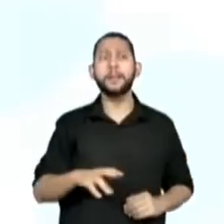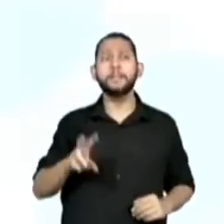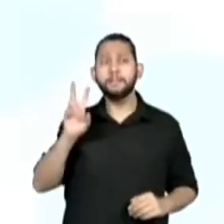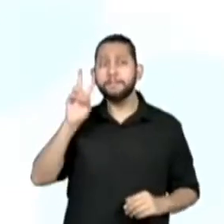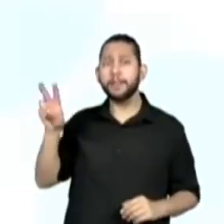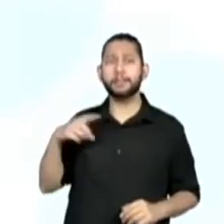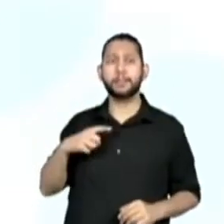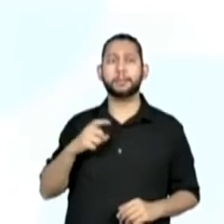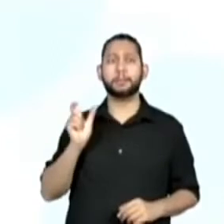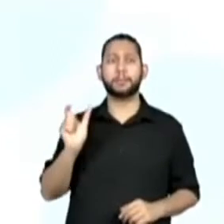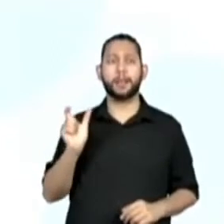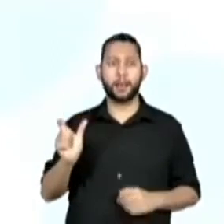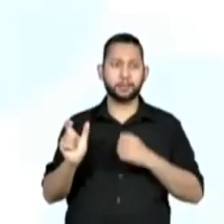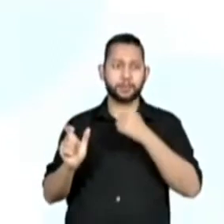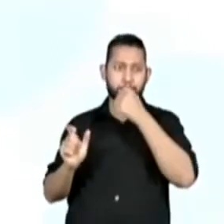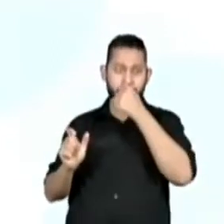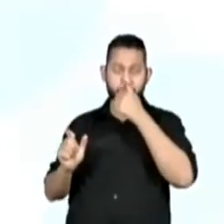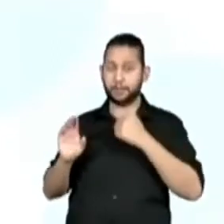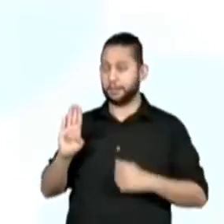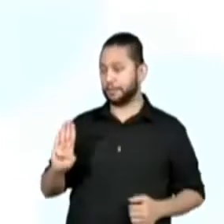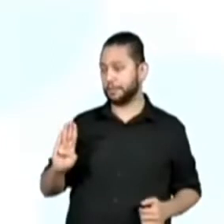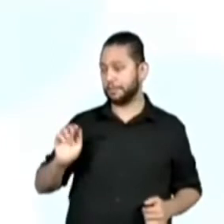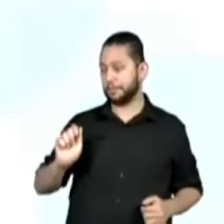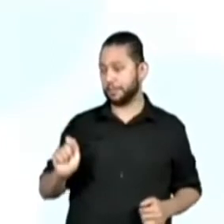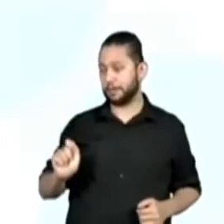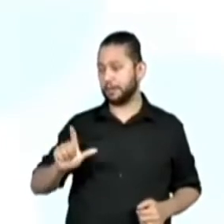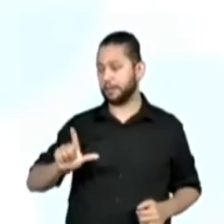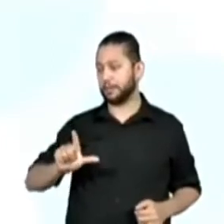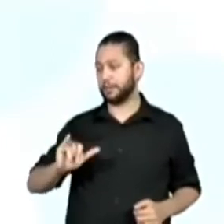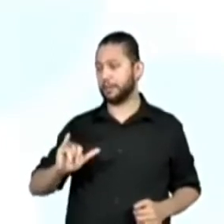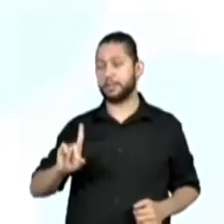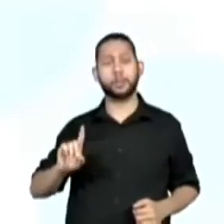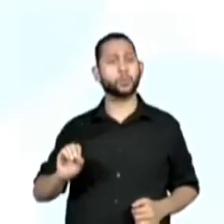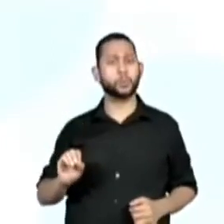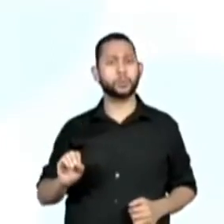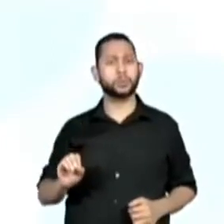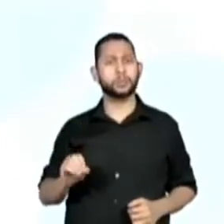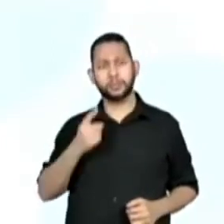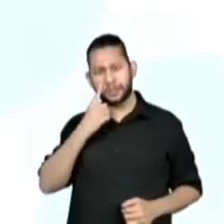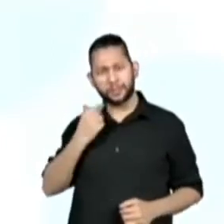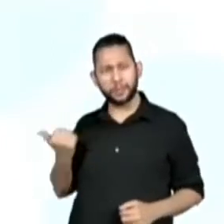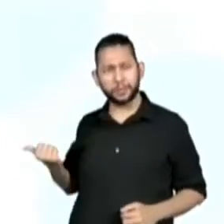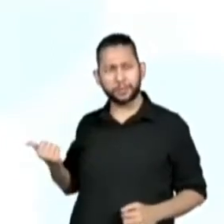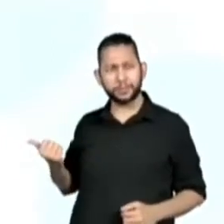sabem? Alguém já escutou essa palavra, pessoal? Balido?